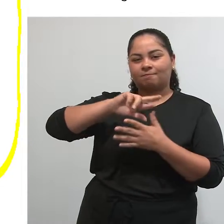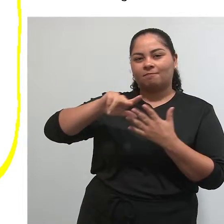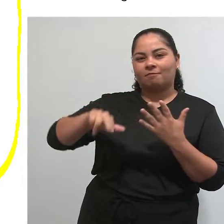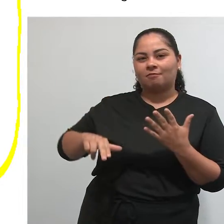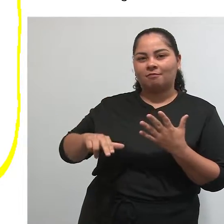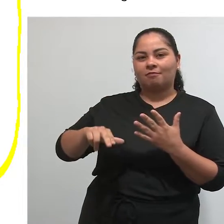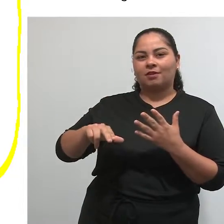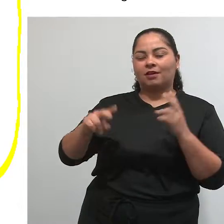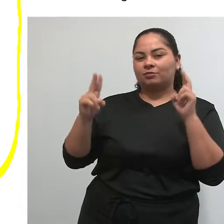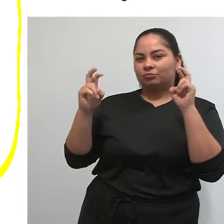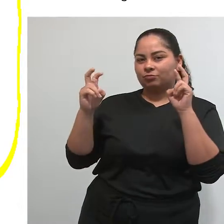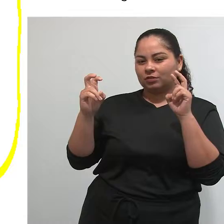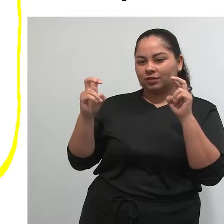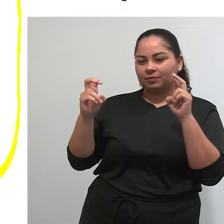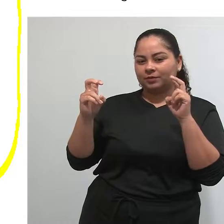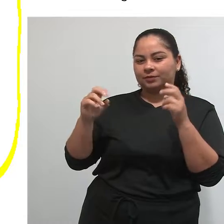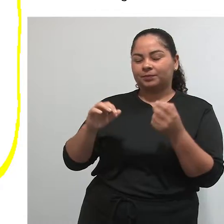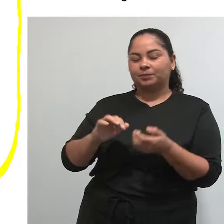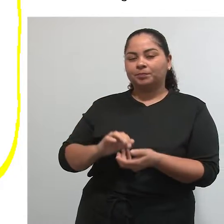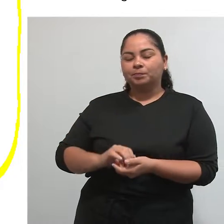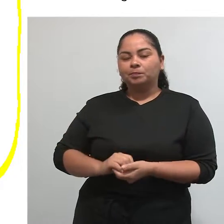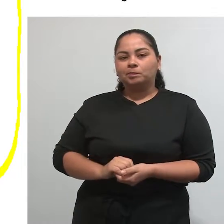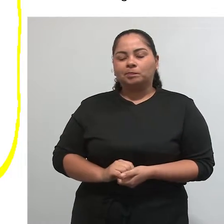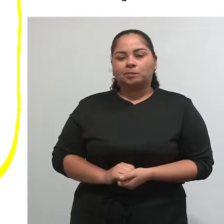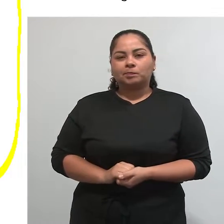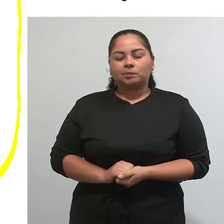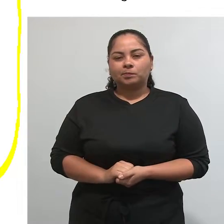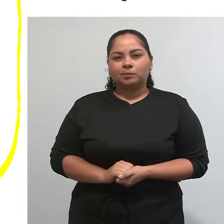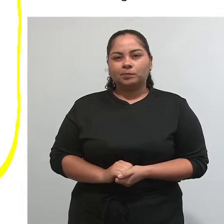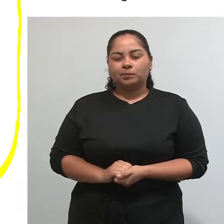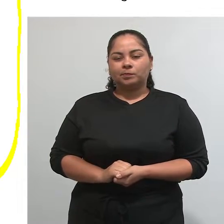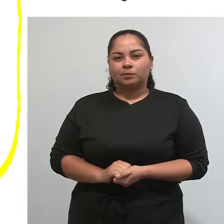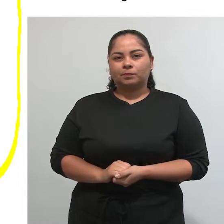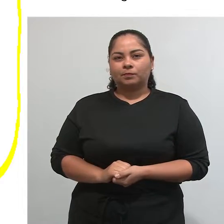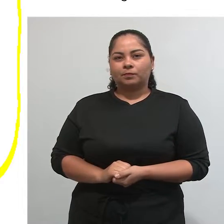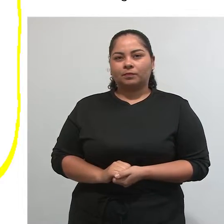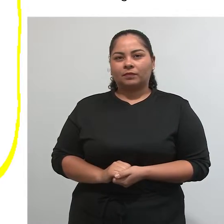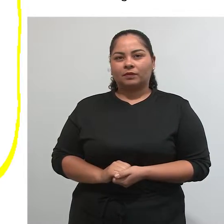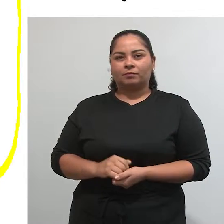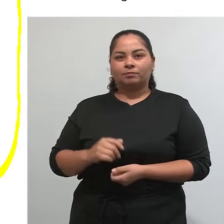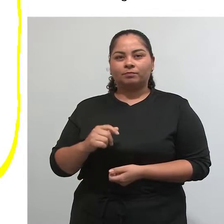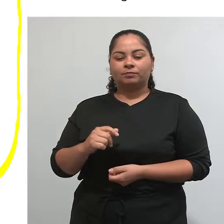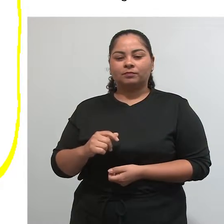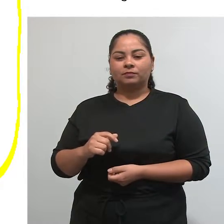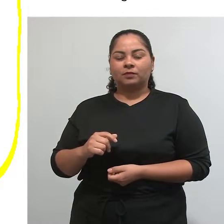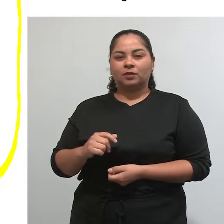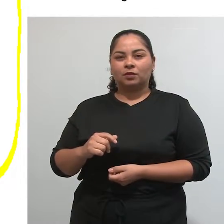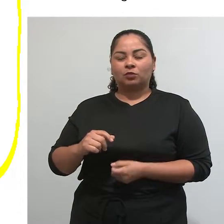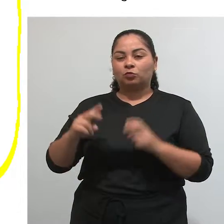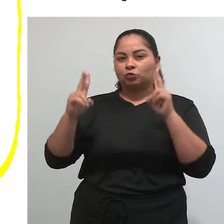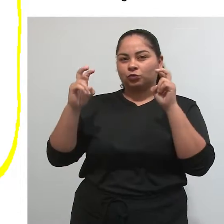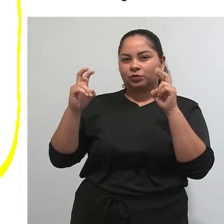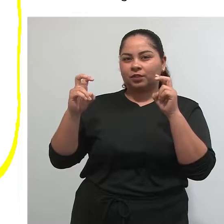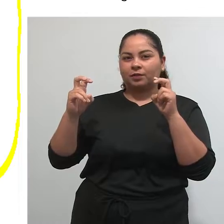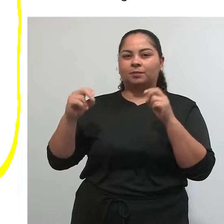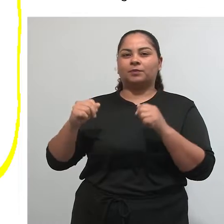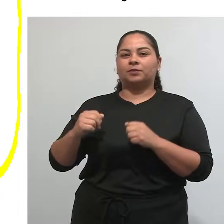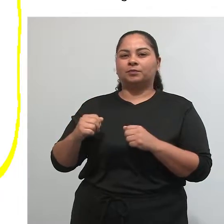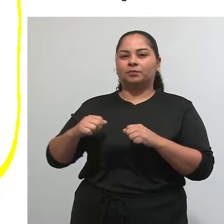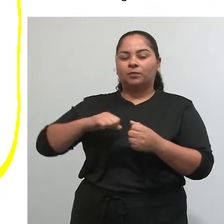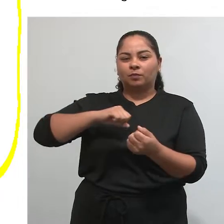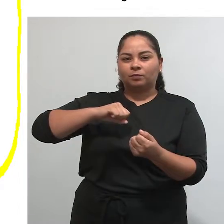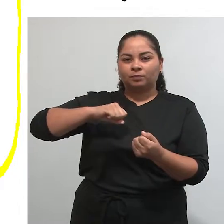da cultura de paz. Então, as temáticas que podem estar indicadas aqui são